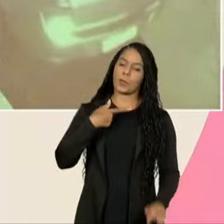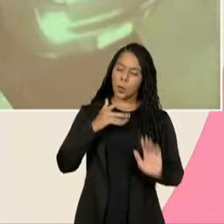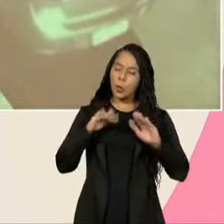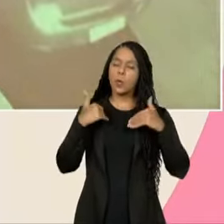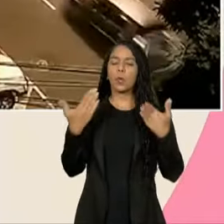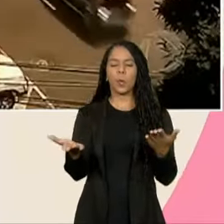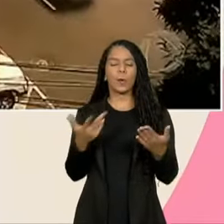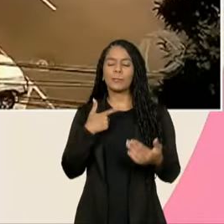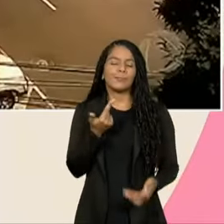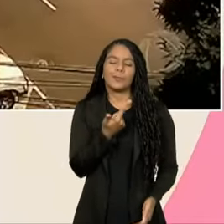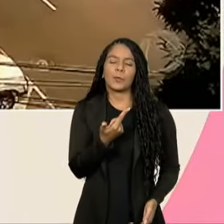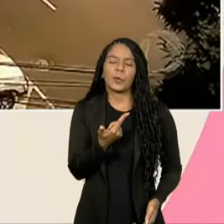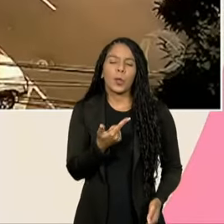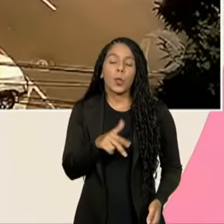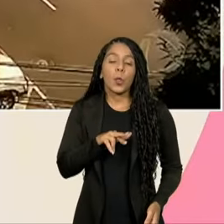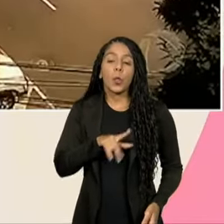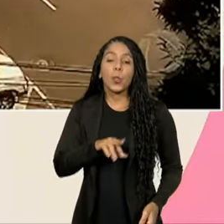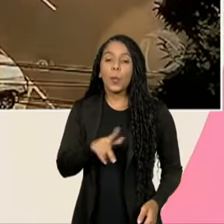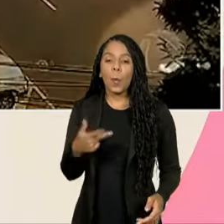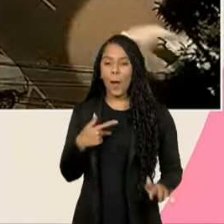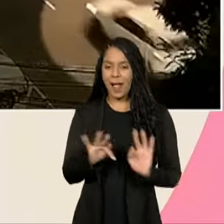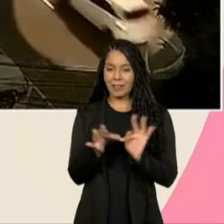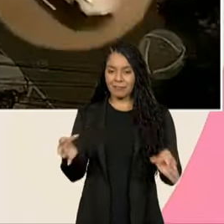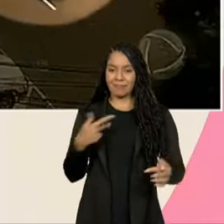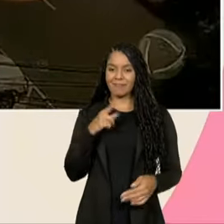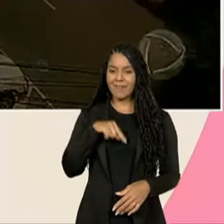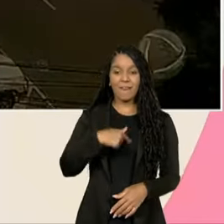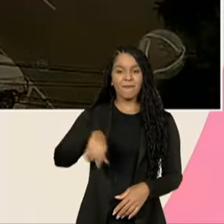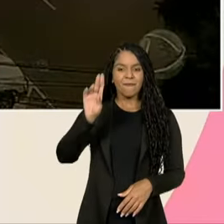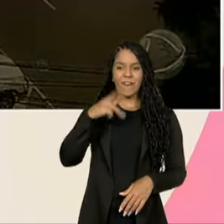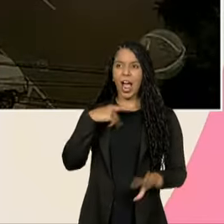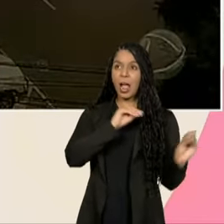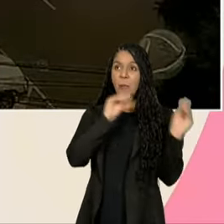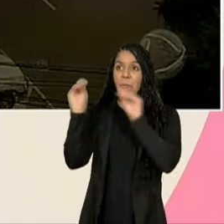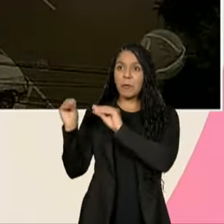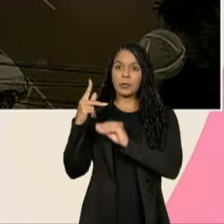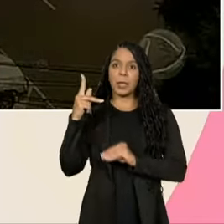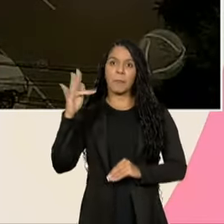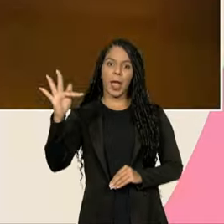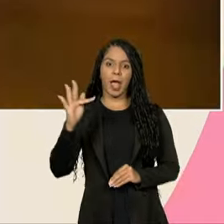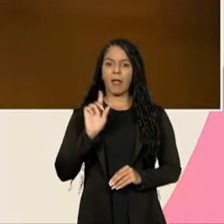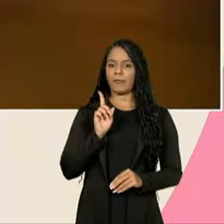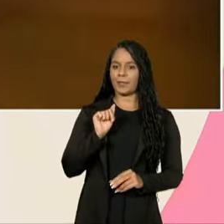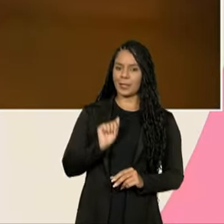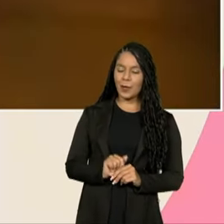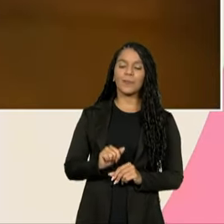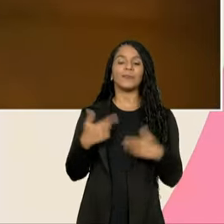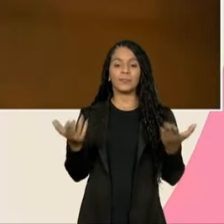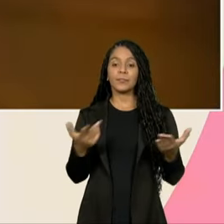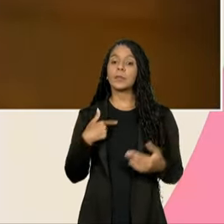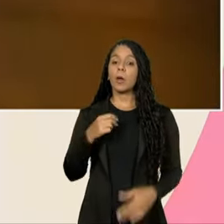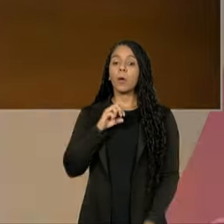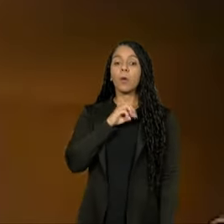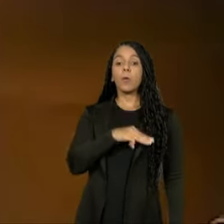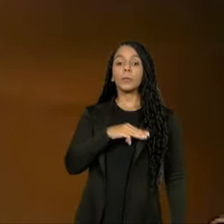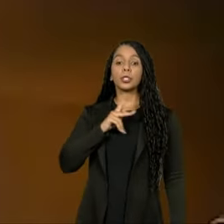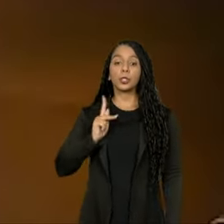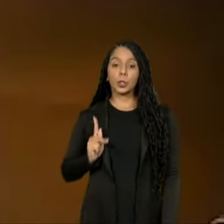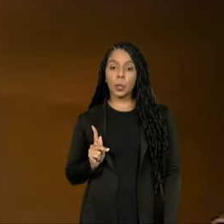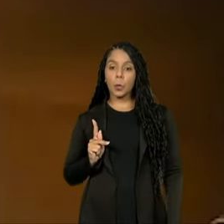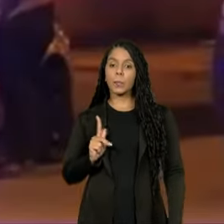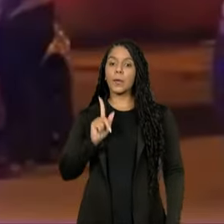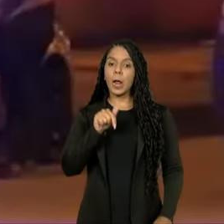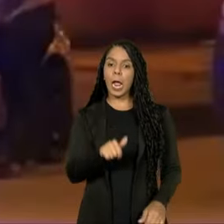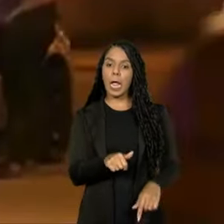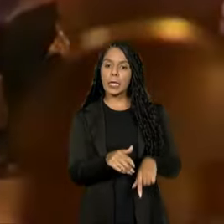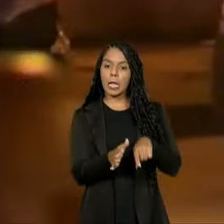claro. Então não é assim, não é assim. Federaliza aí, não é assim. Até hoje, na história... O Ministério Público é quem